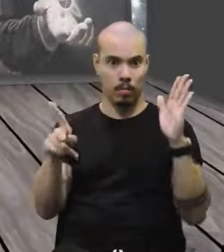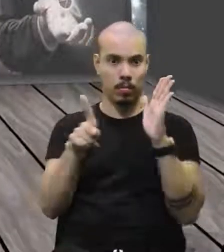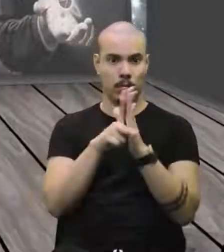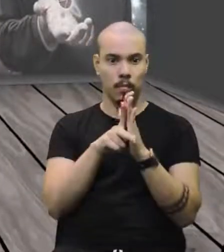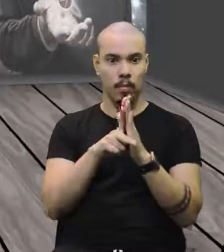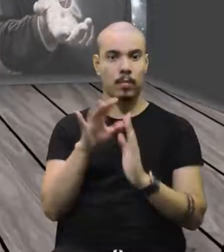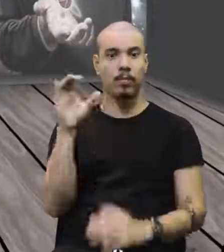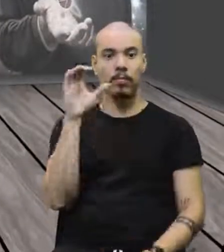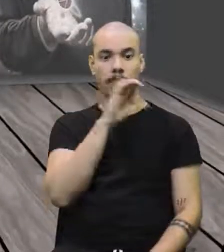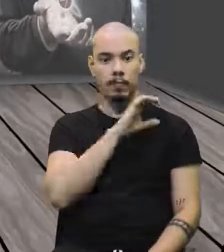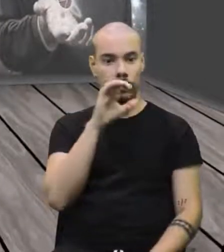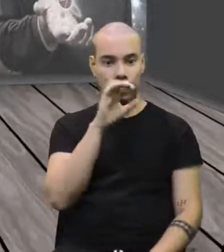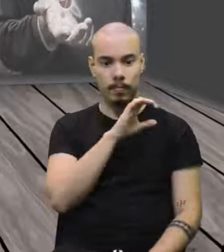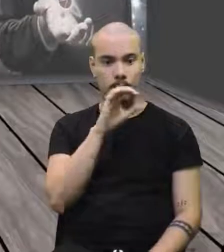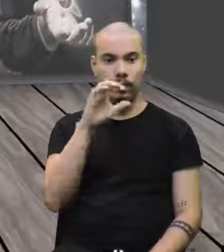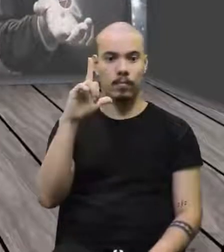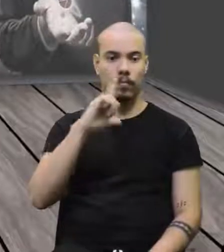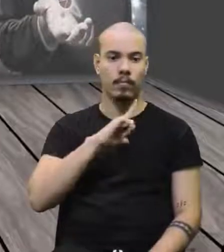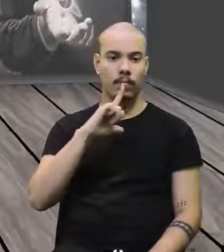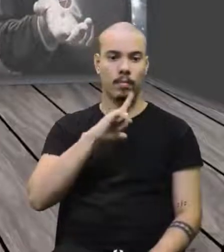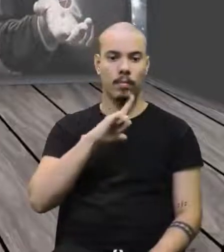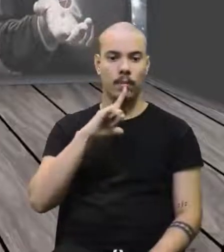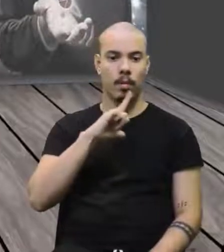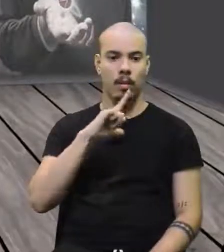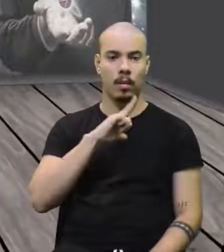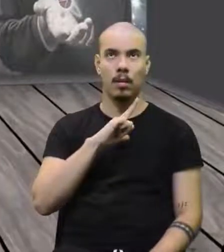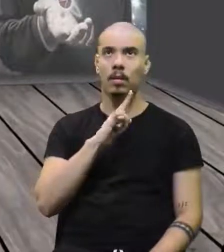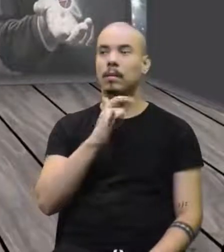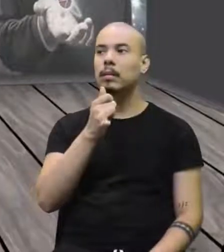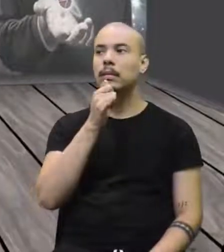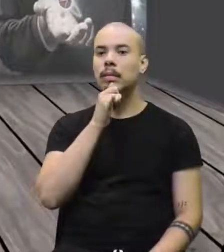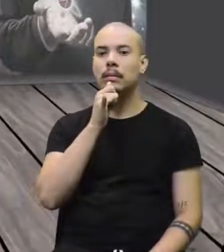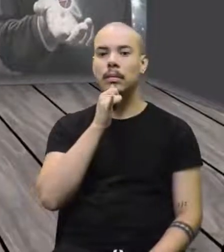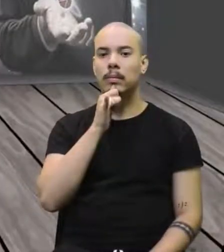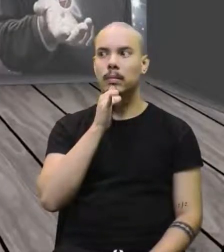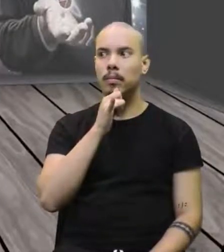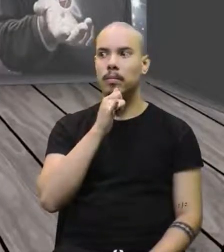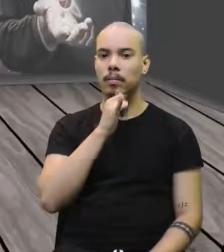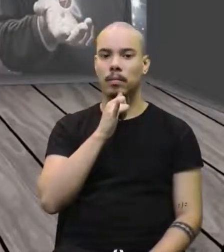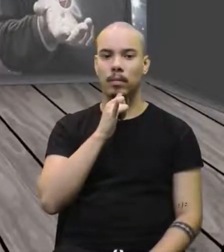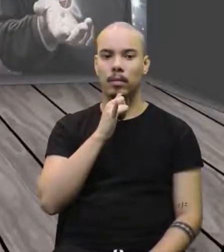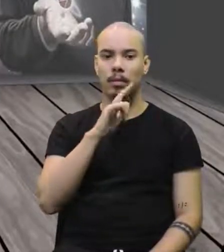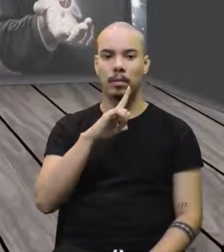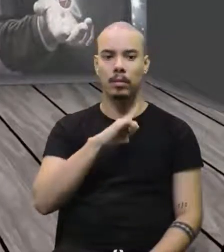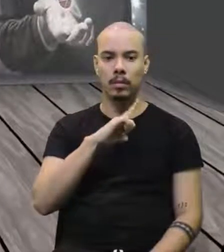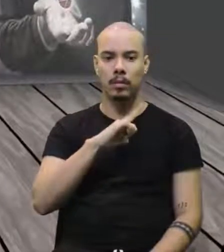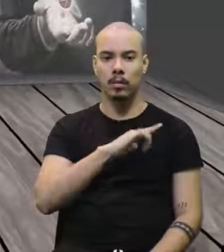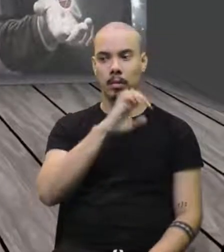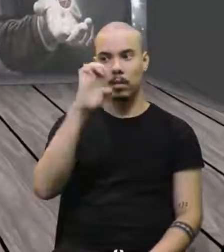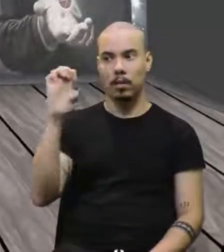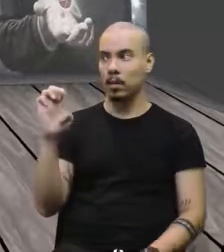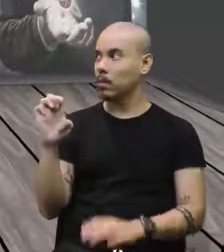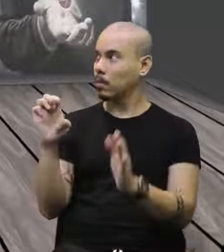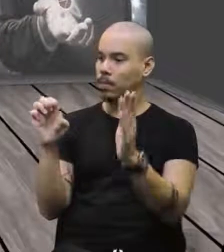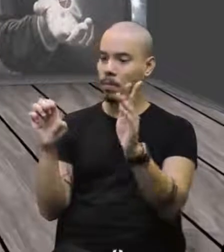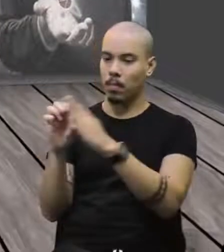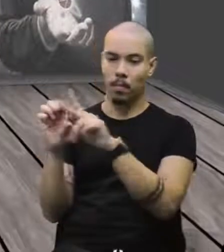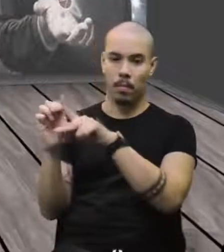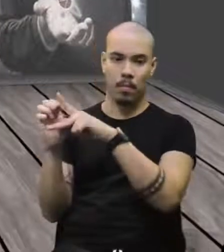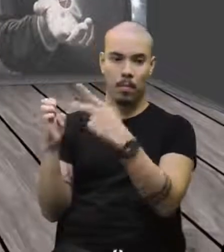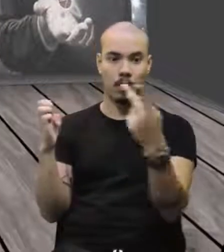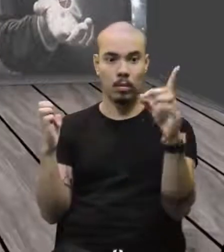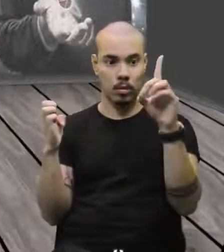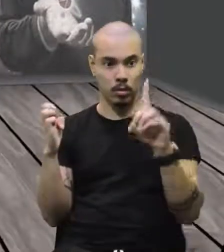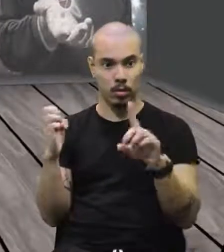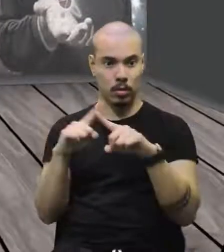da velocidade lá estava no caso, da esquerda para a direita. Então, você vai fazer esse movimento.